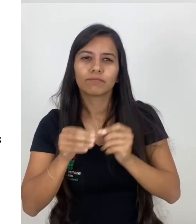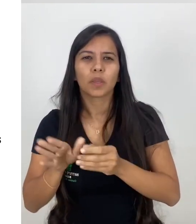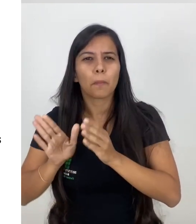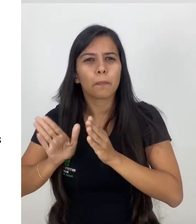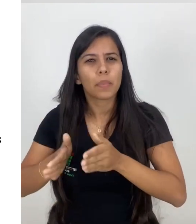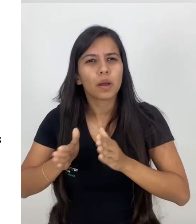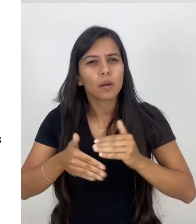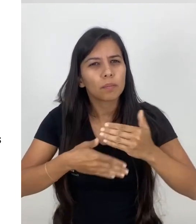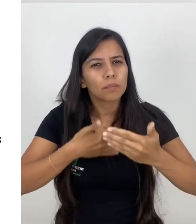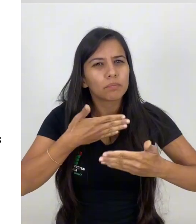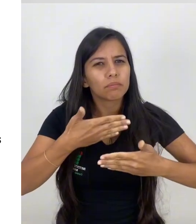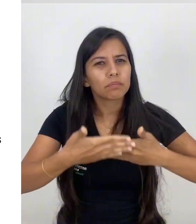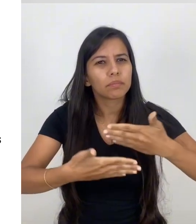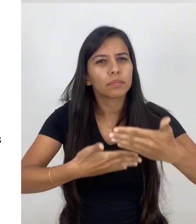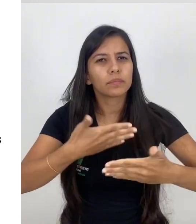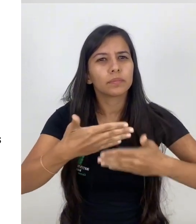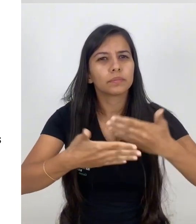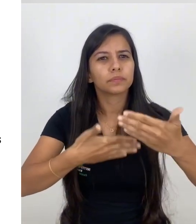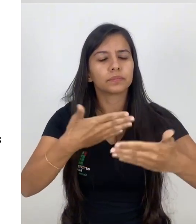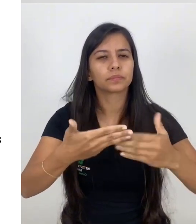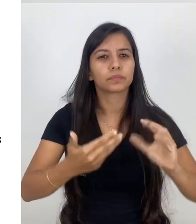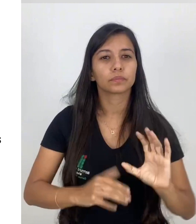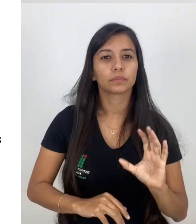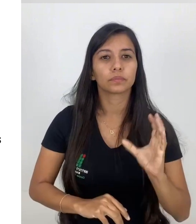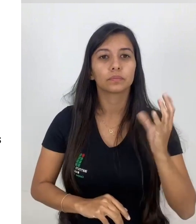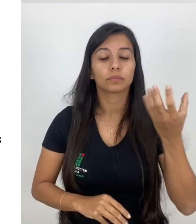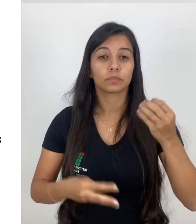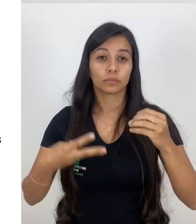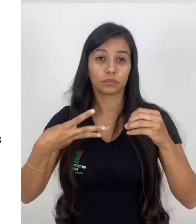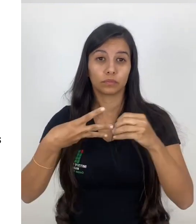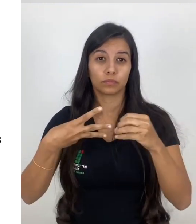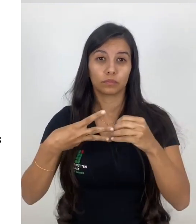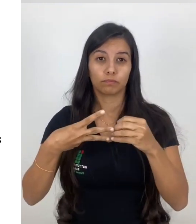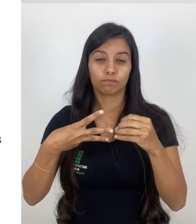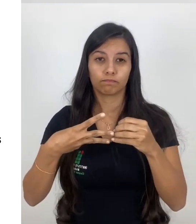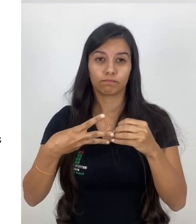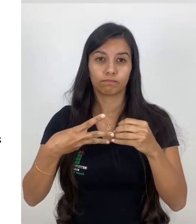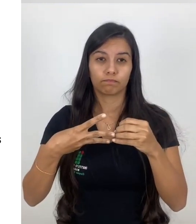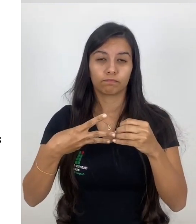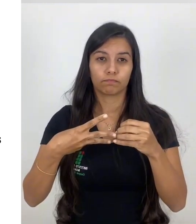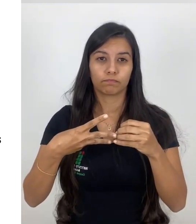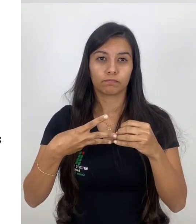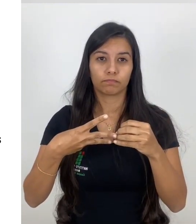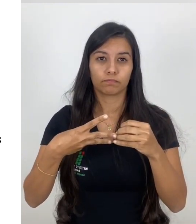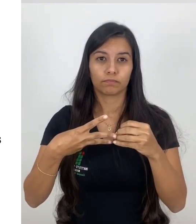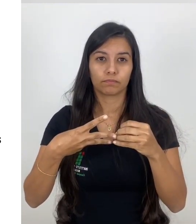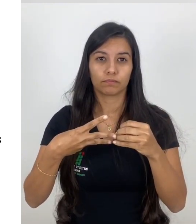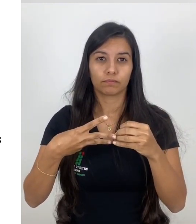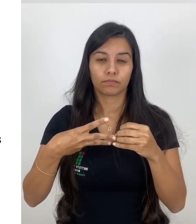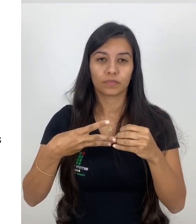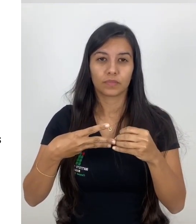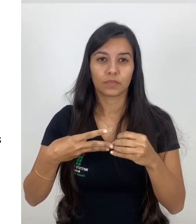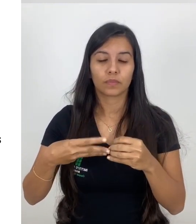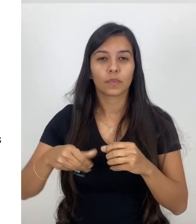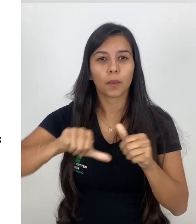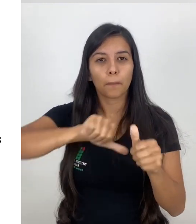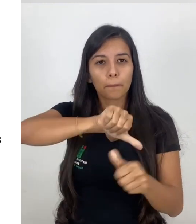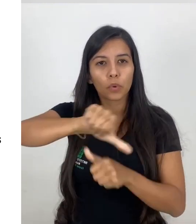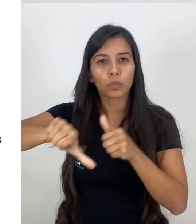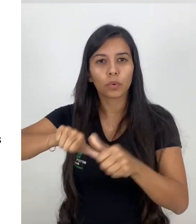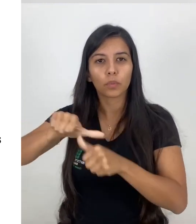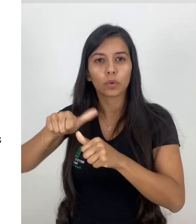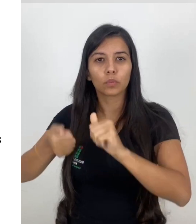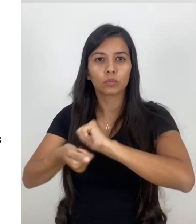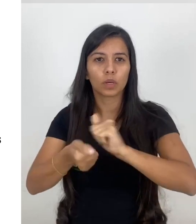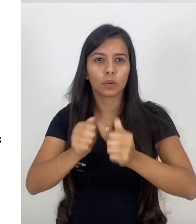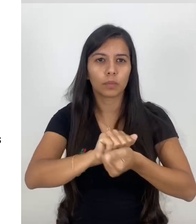o processo que vai fazer com que a célula consiga se